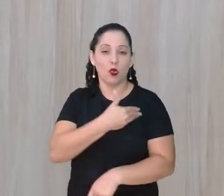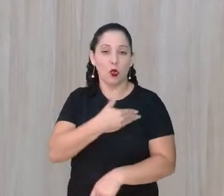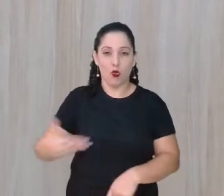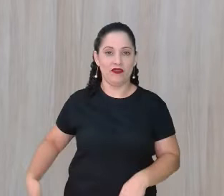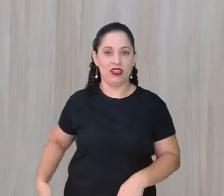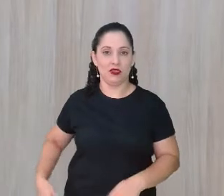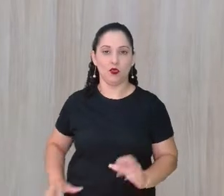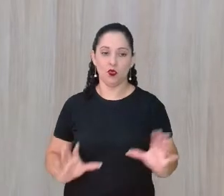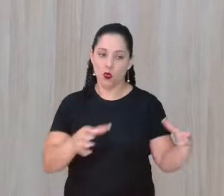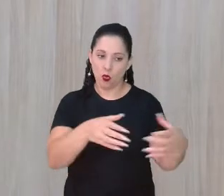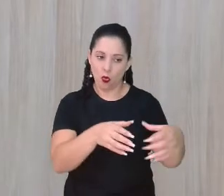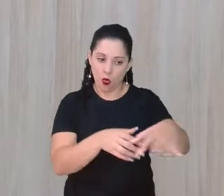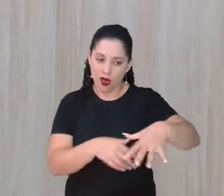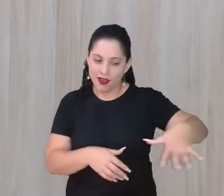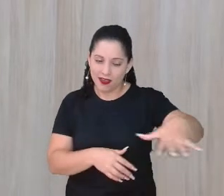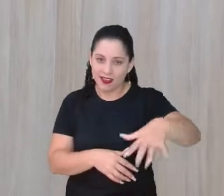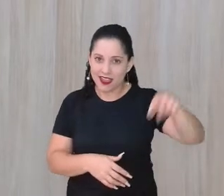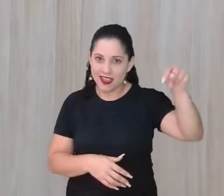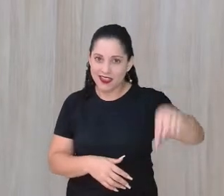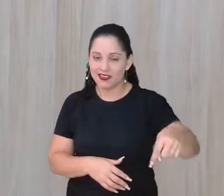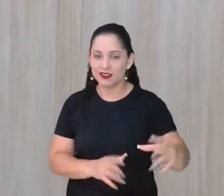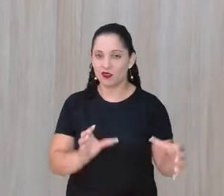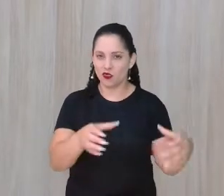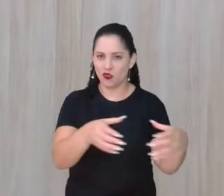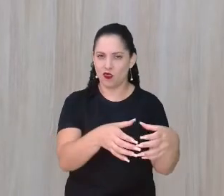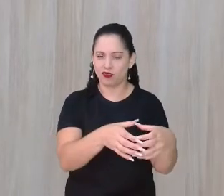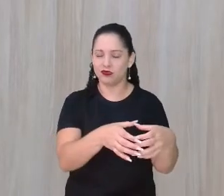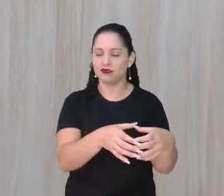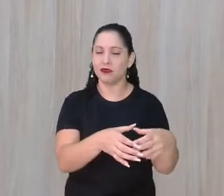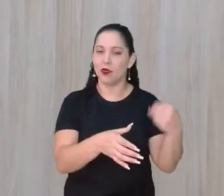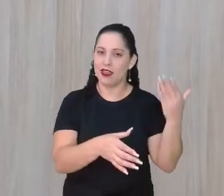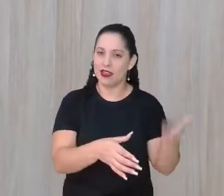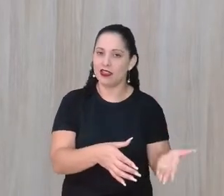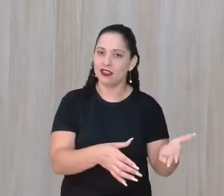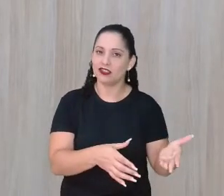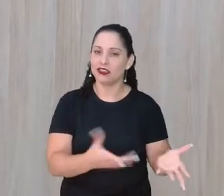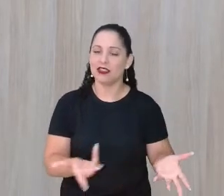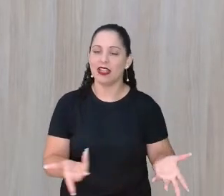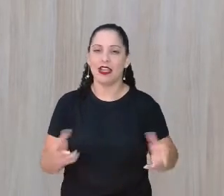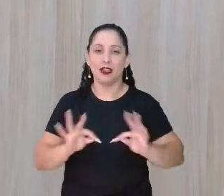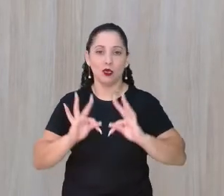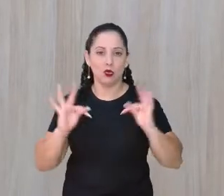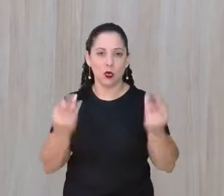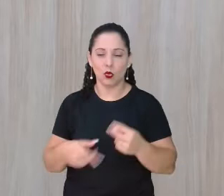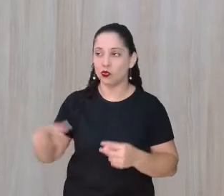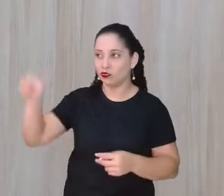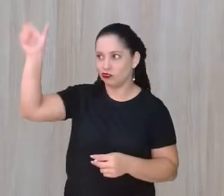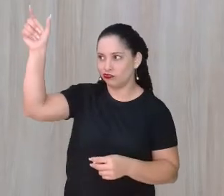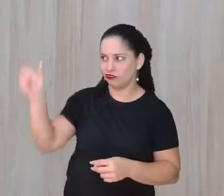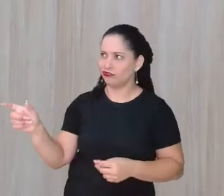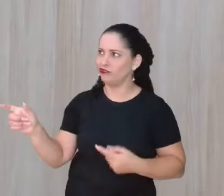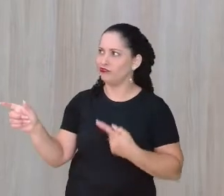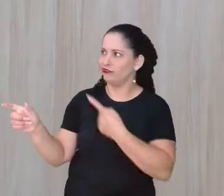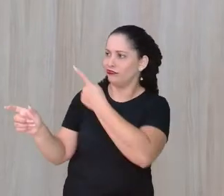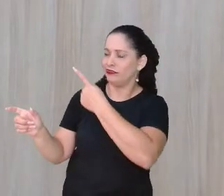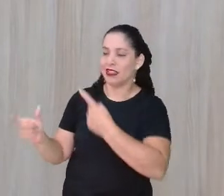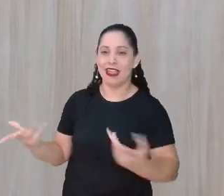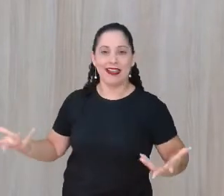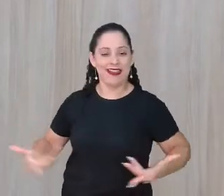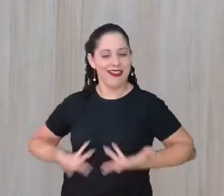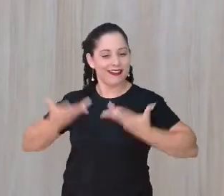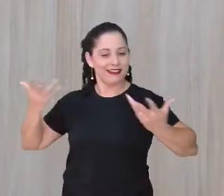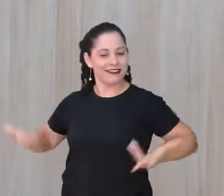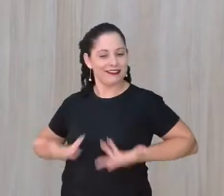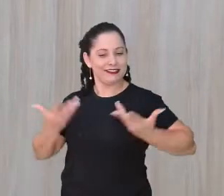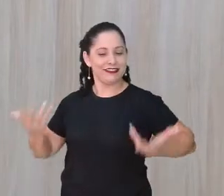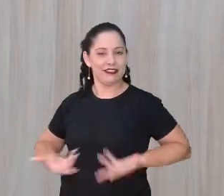Dos girondinos, né? Aquela alta burguesia. Então, todo o carisma que Napoleão estava ali conquistando, né? As